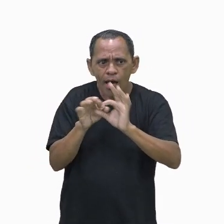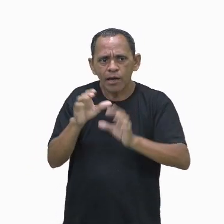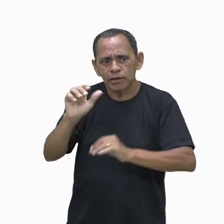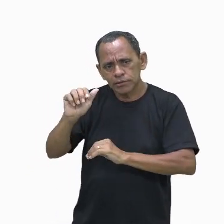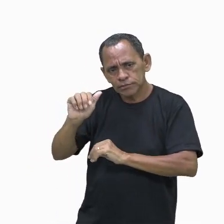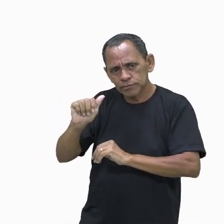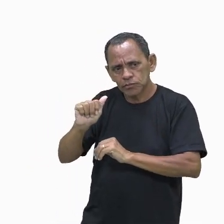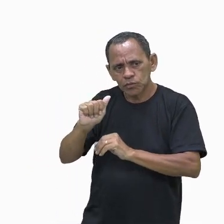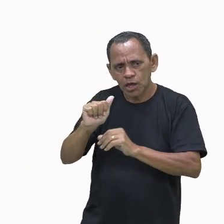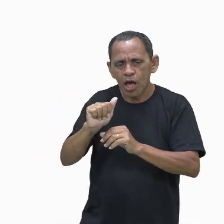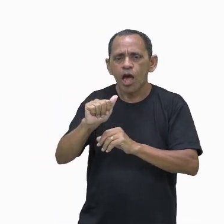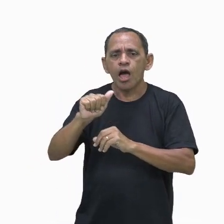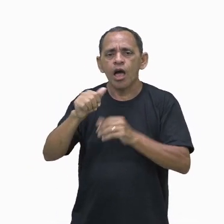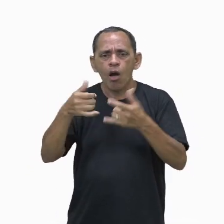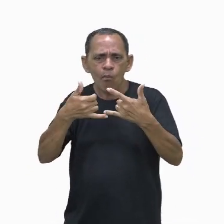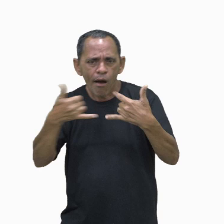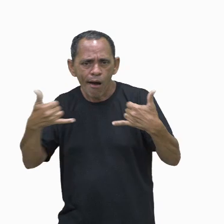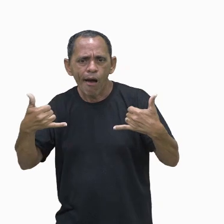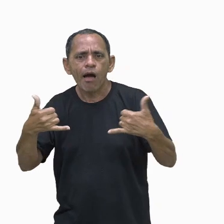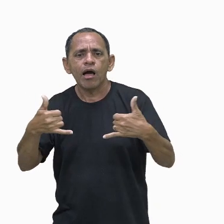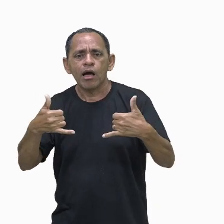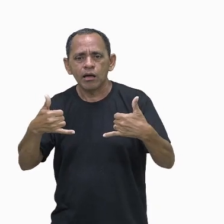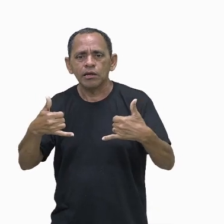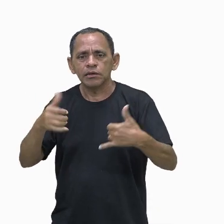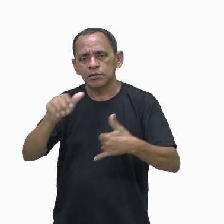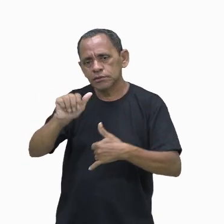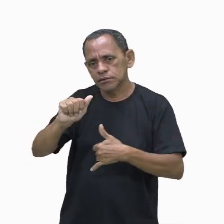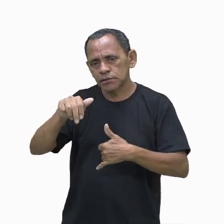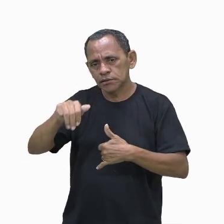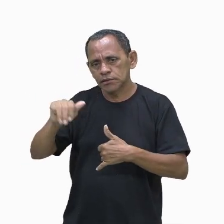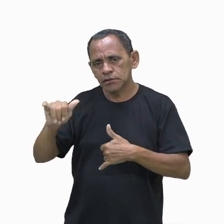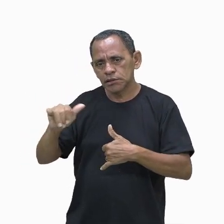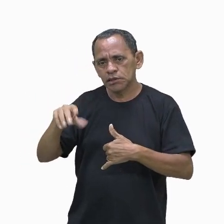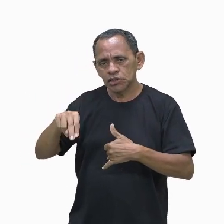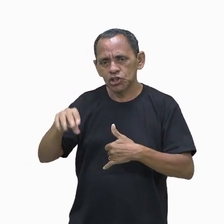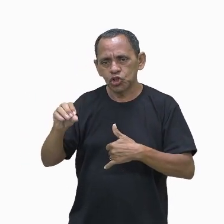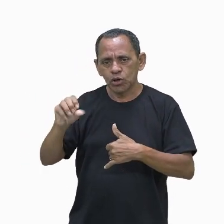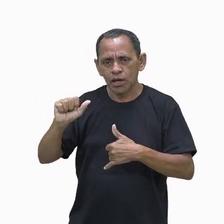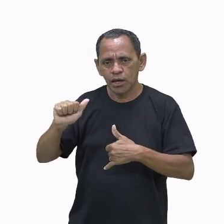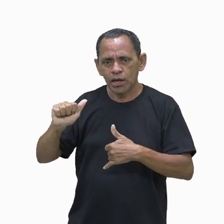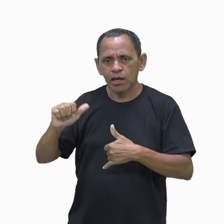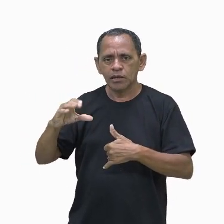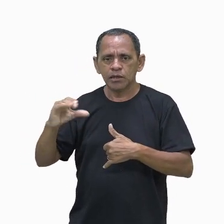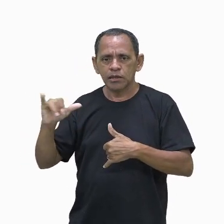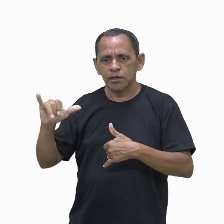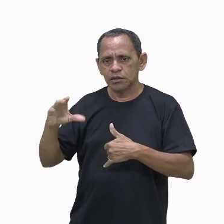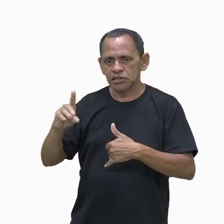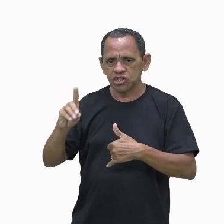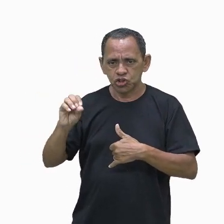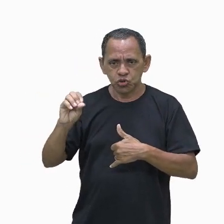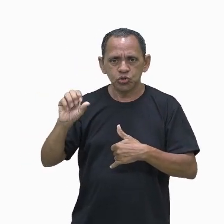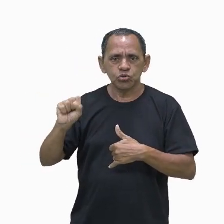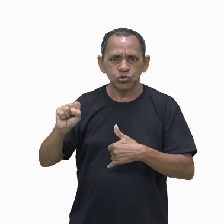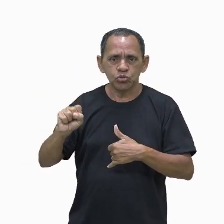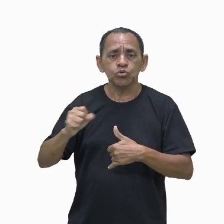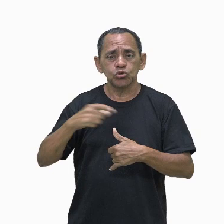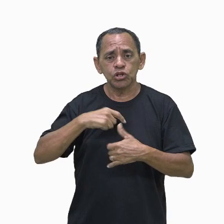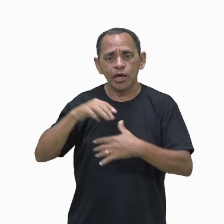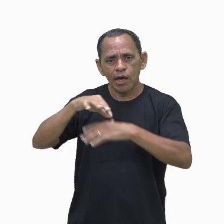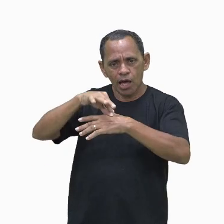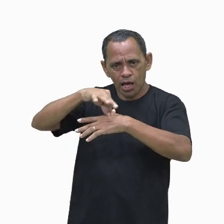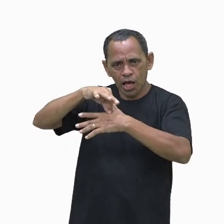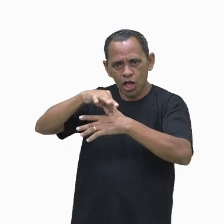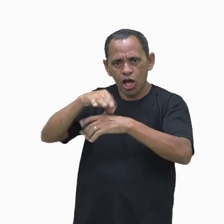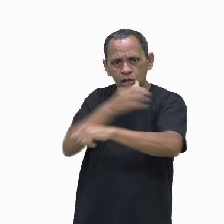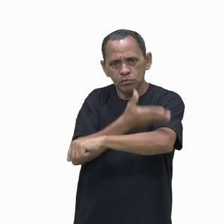ligações covalentes. Trago aí para vocês essa imagem mostrando as fontes de proteínas. Nós temos a carne branca, nós temos